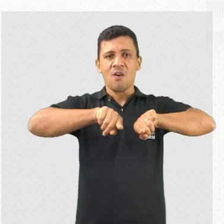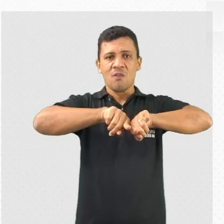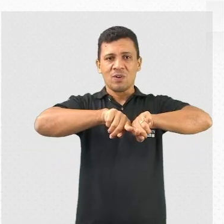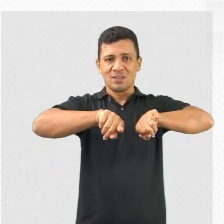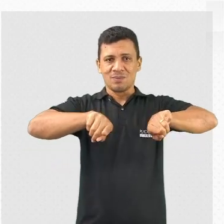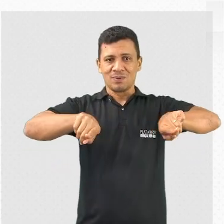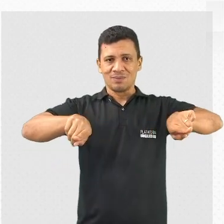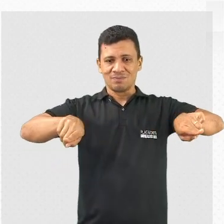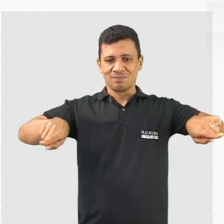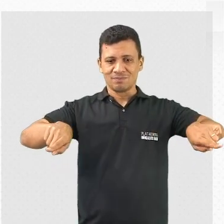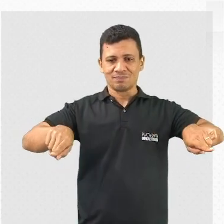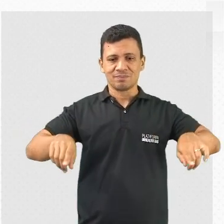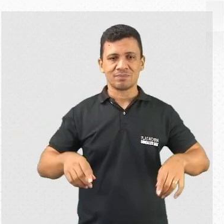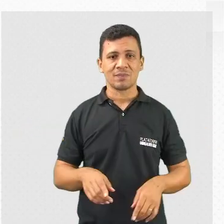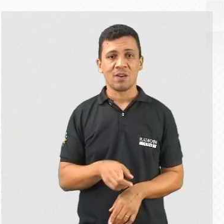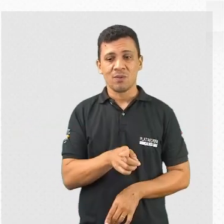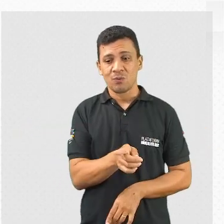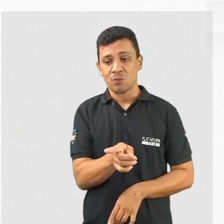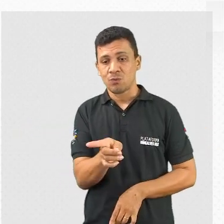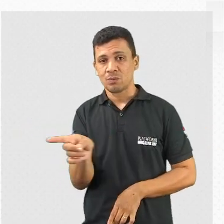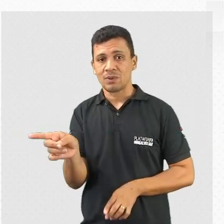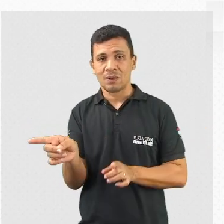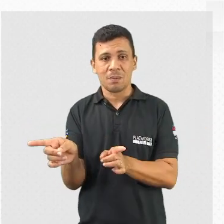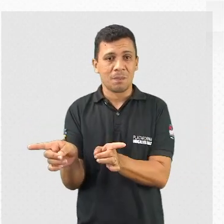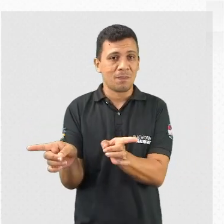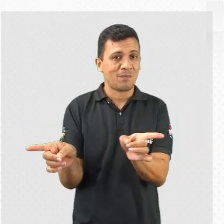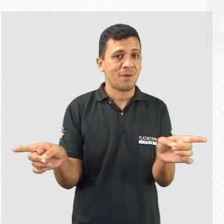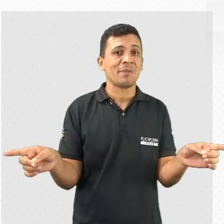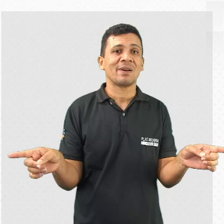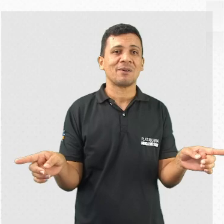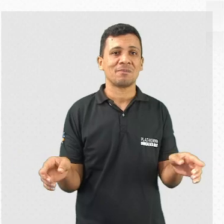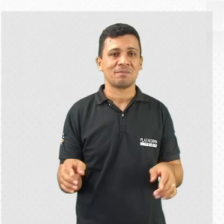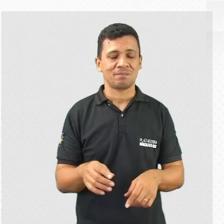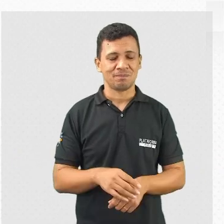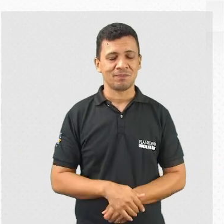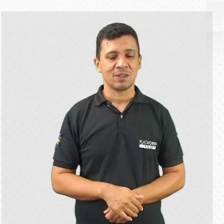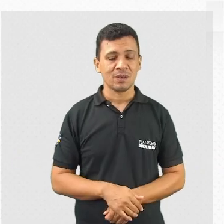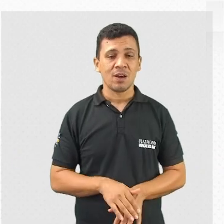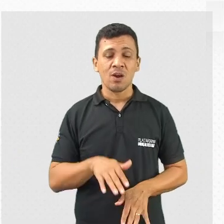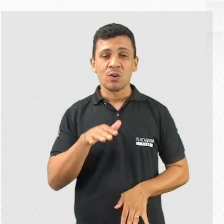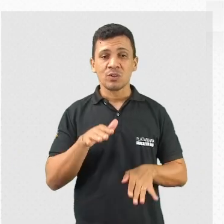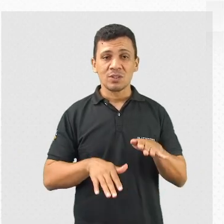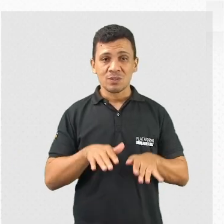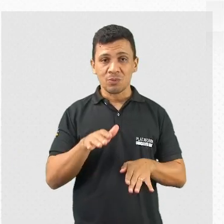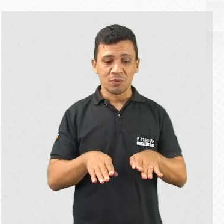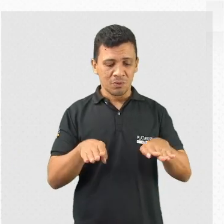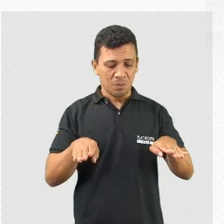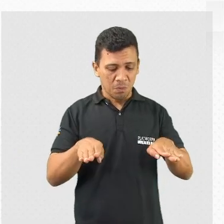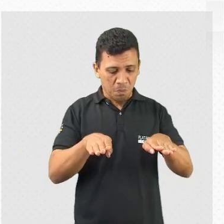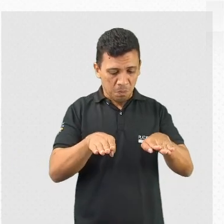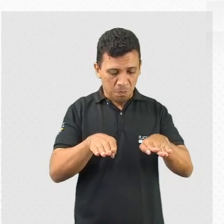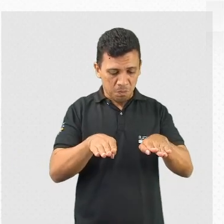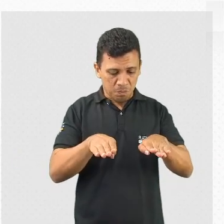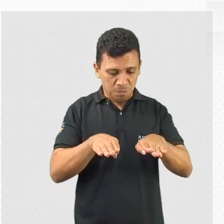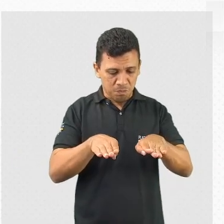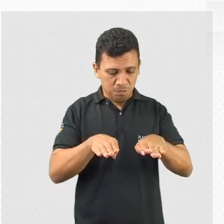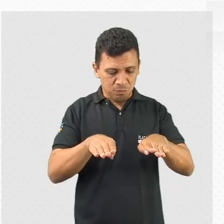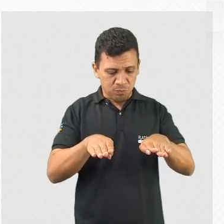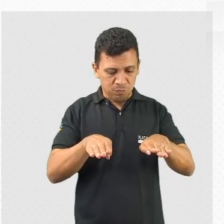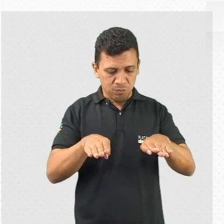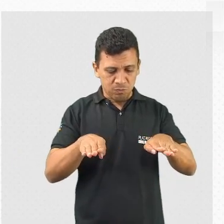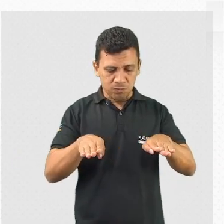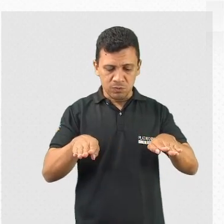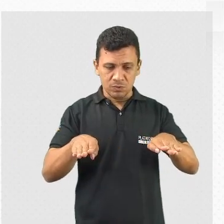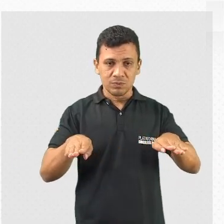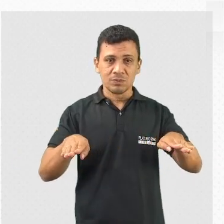aqui, ó. Vou para o lado, você vai para o outro, tá certo? No movimento divergente, as placas afastam-se uma das